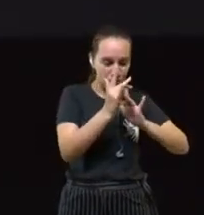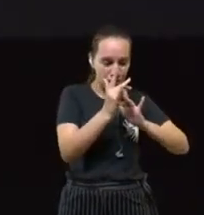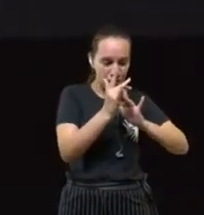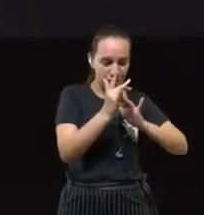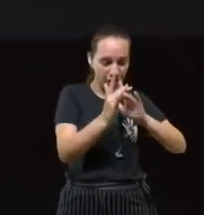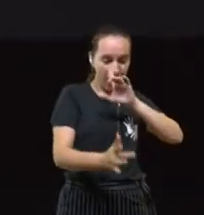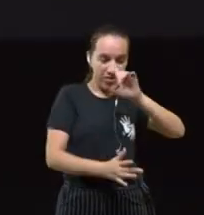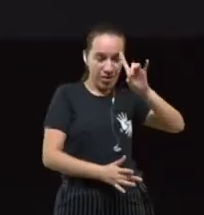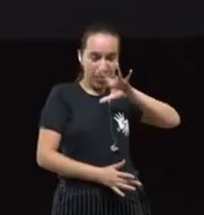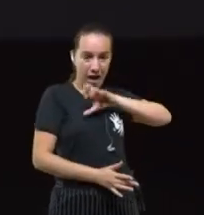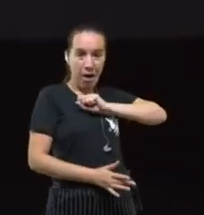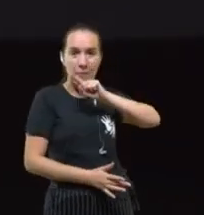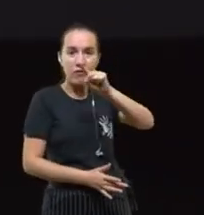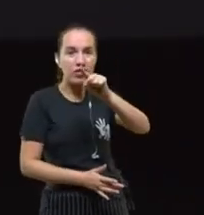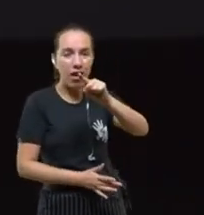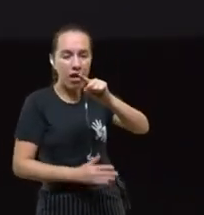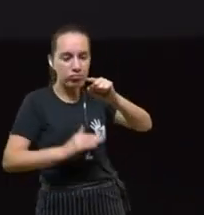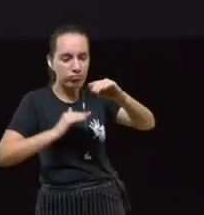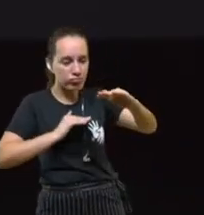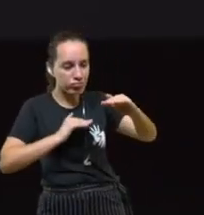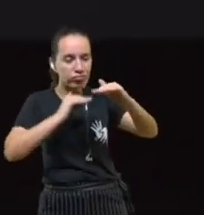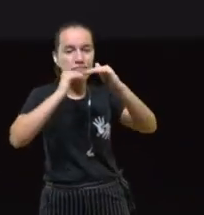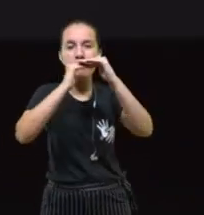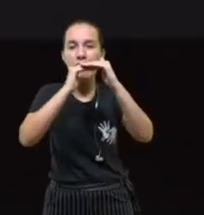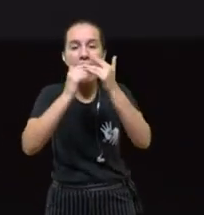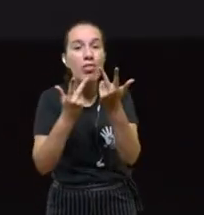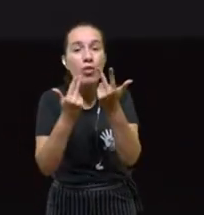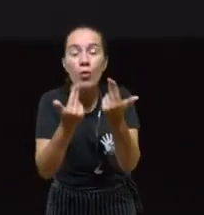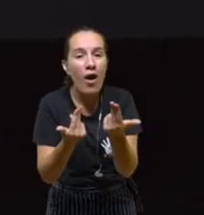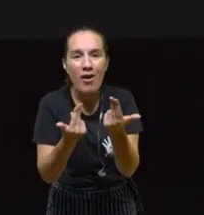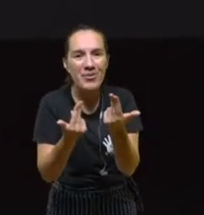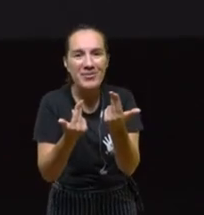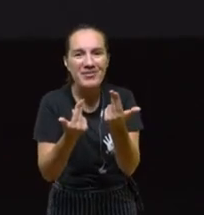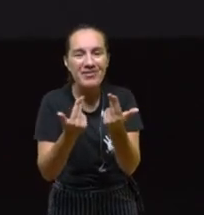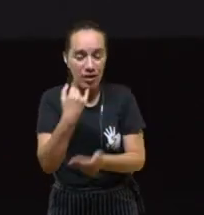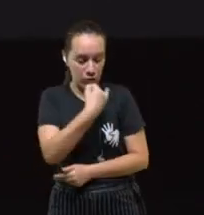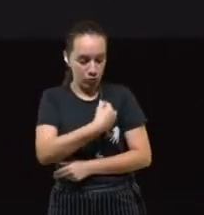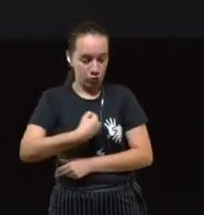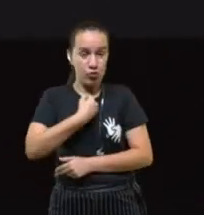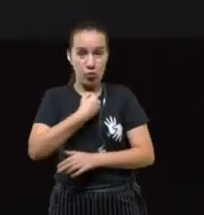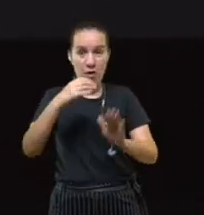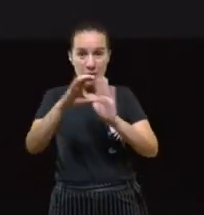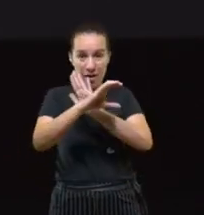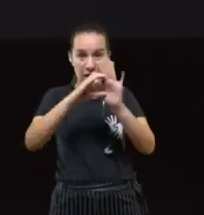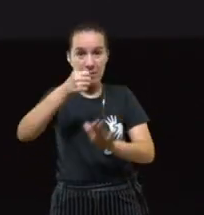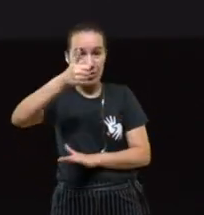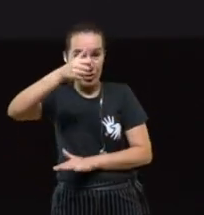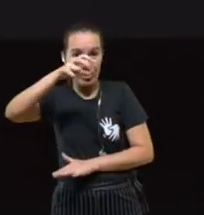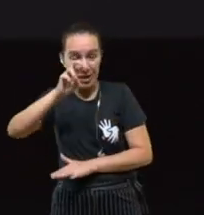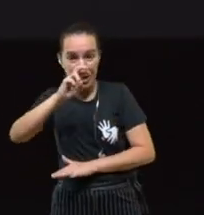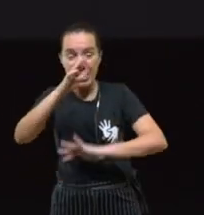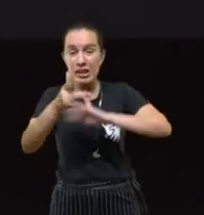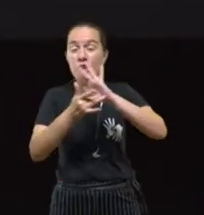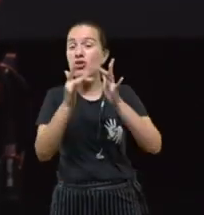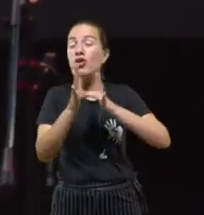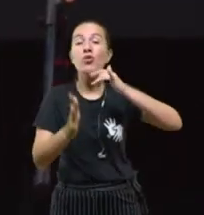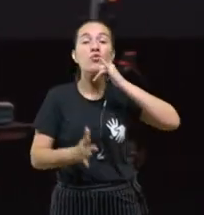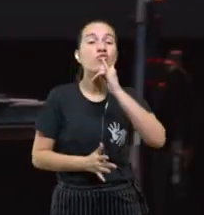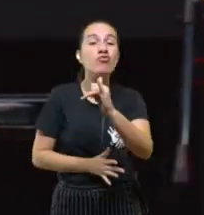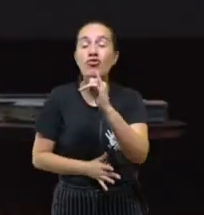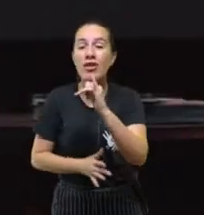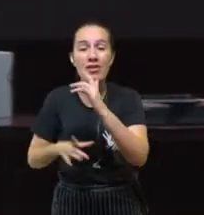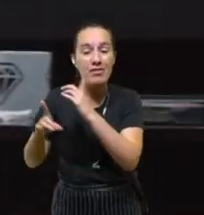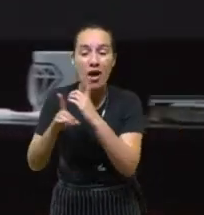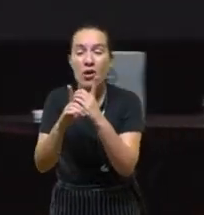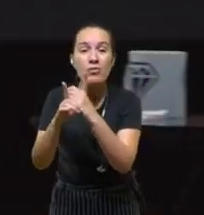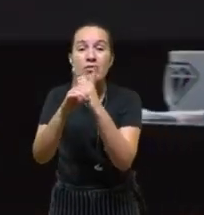dois capítulos antes, lá em João capítulo 15, a última coisa que ele falou para os